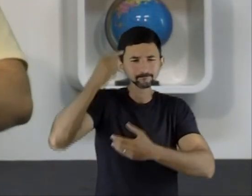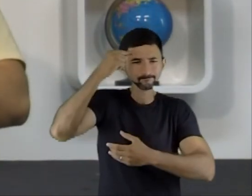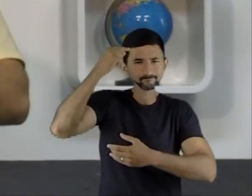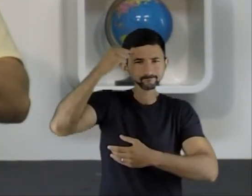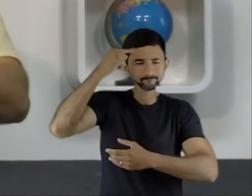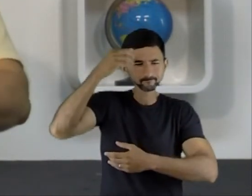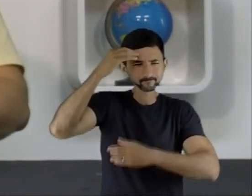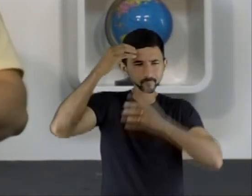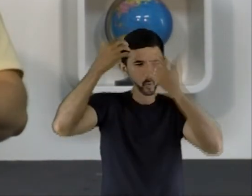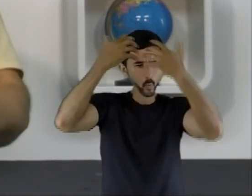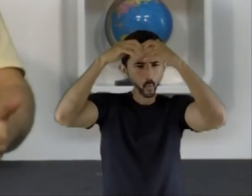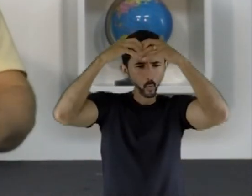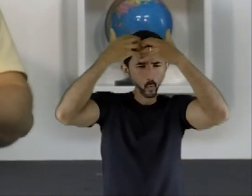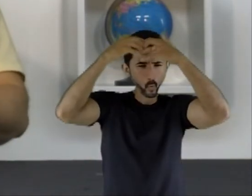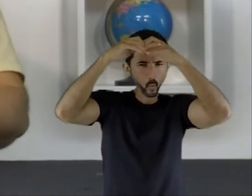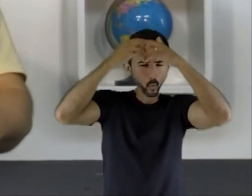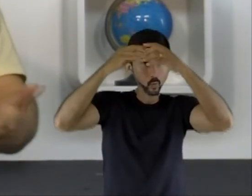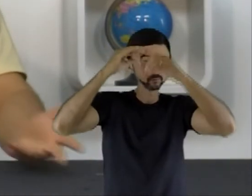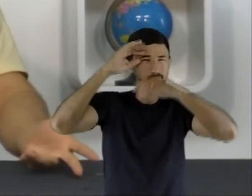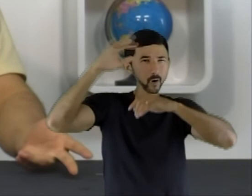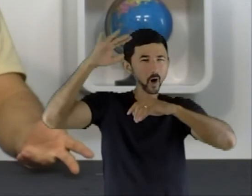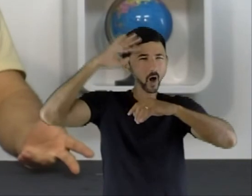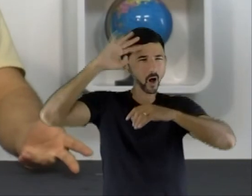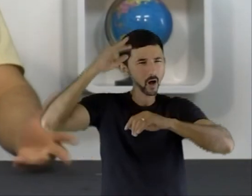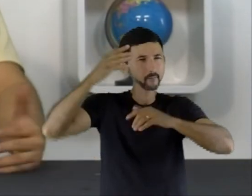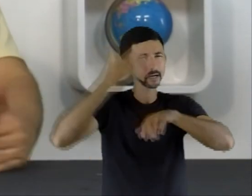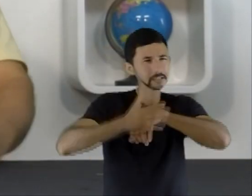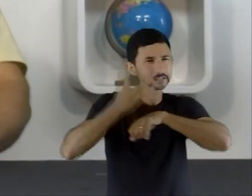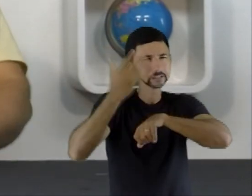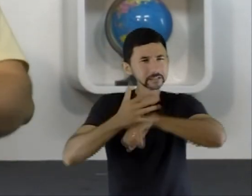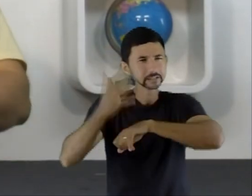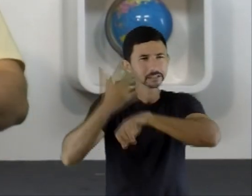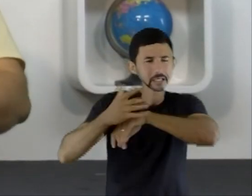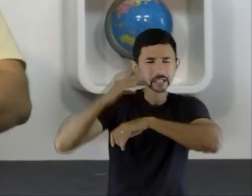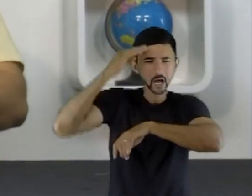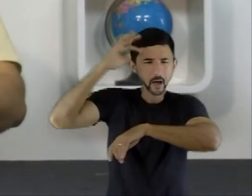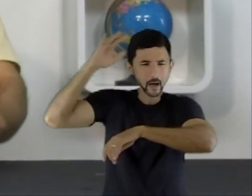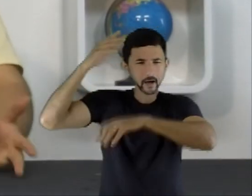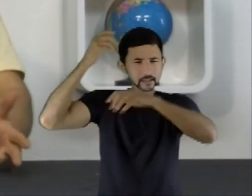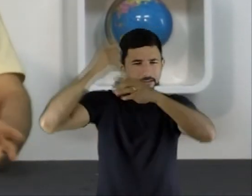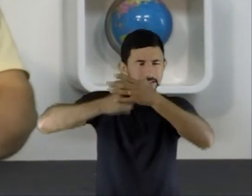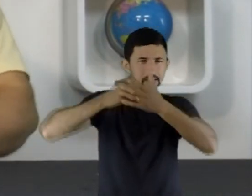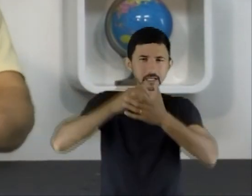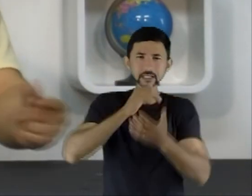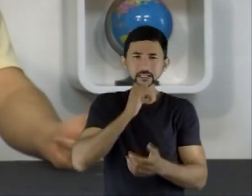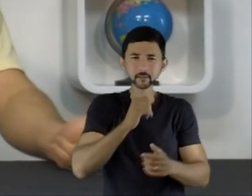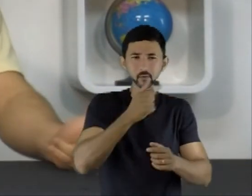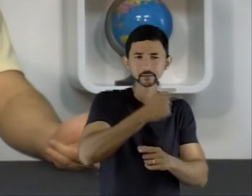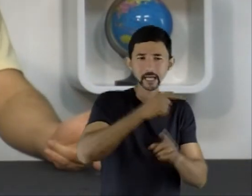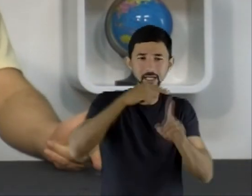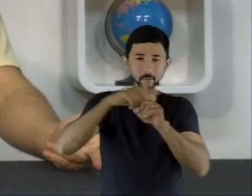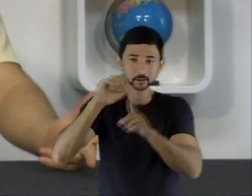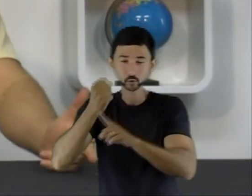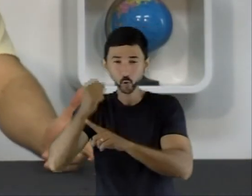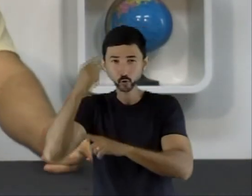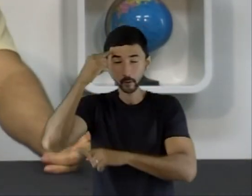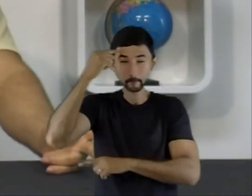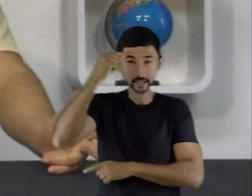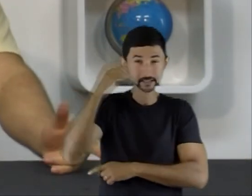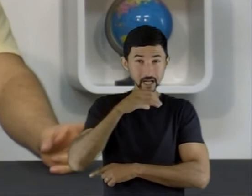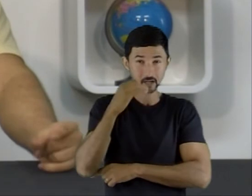para treinar certo cálculo, para você ganhar rapidez. Quando for responder, por exemplo, 7 mais 8, você ganha rapidez,